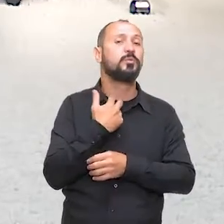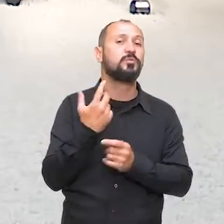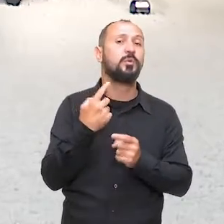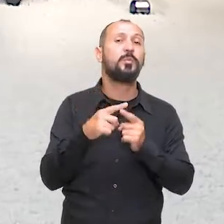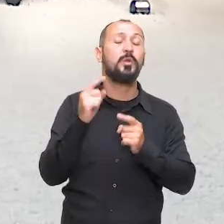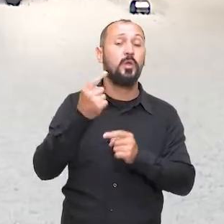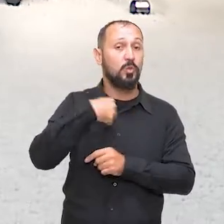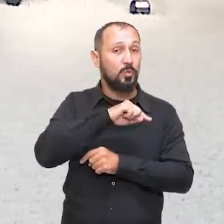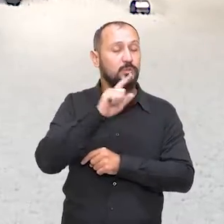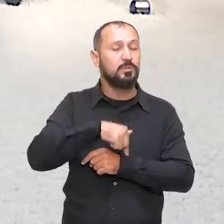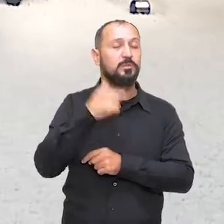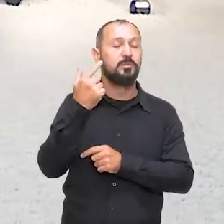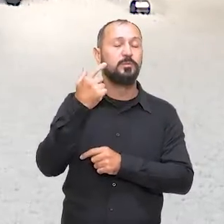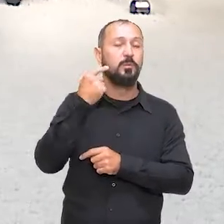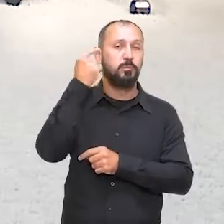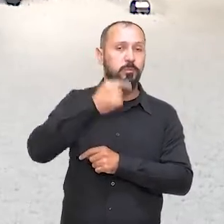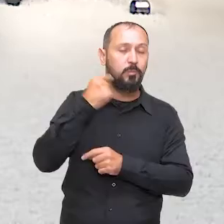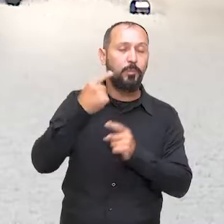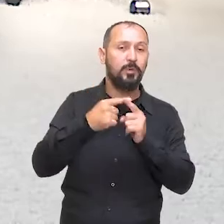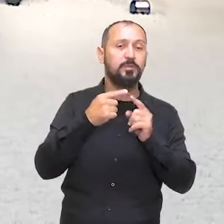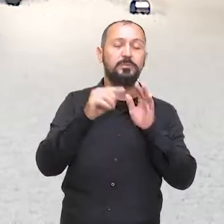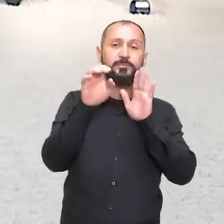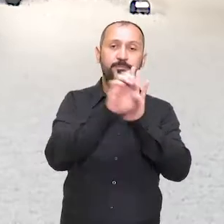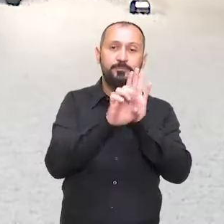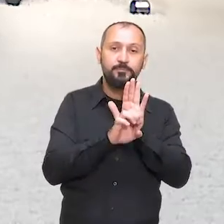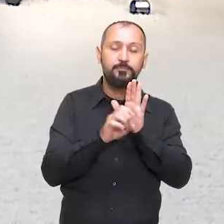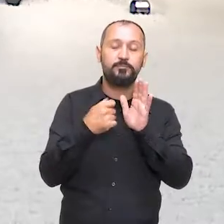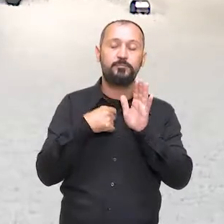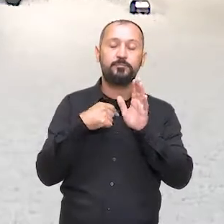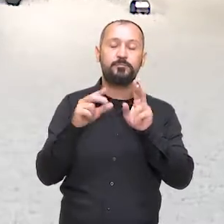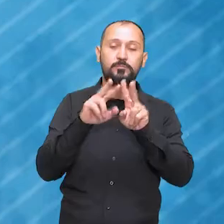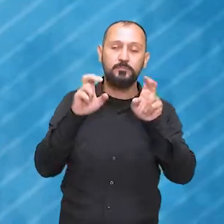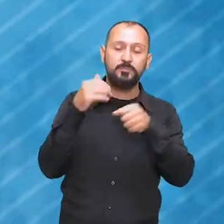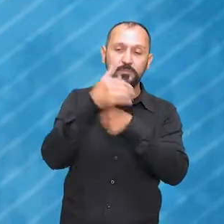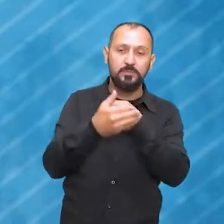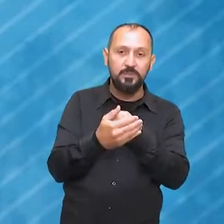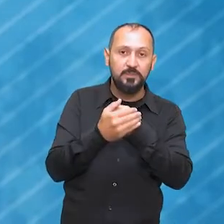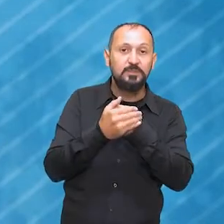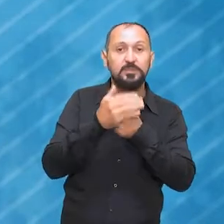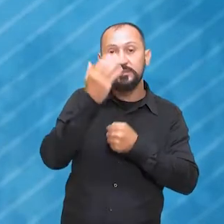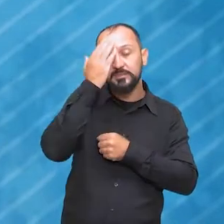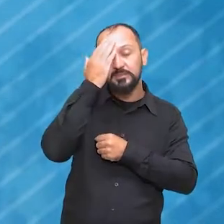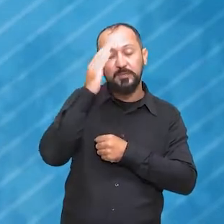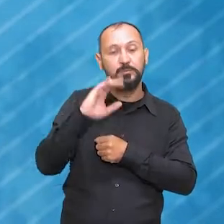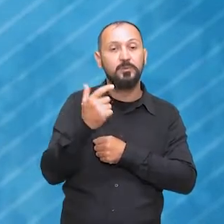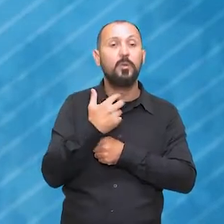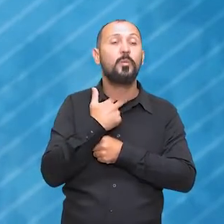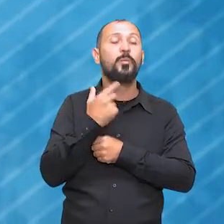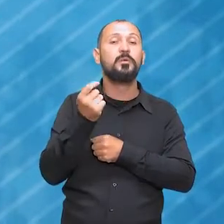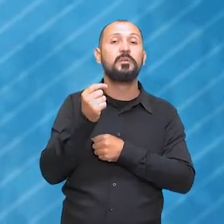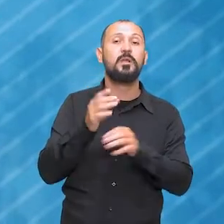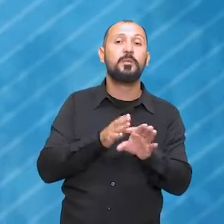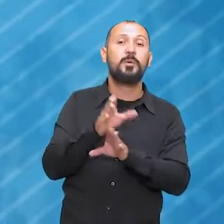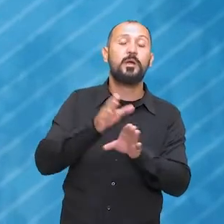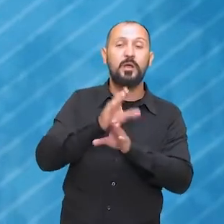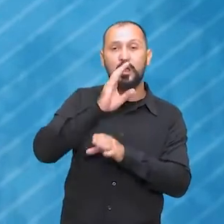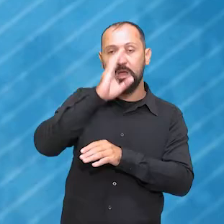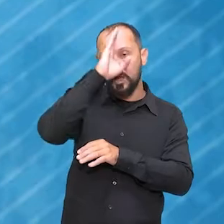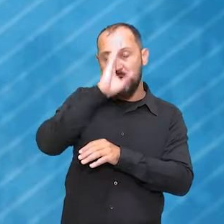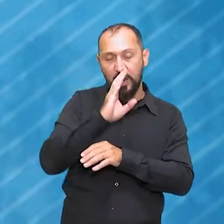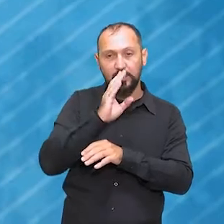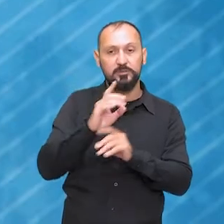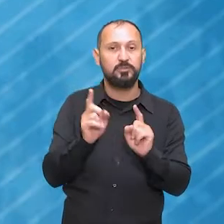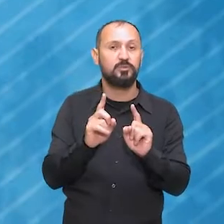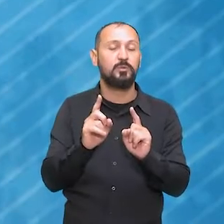mesmo não poderíamos fazê-lo porque somos advogados, né? Se a gente tem um estatuto que a gente reza e preza por ele, obviamente a gente não daria dando uma